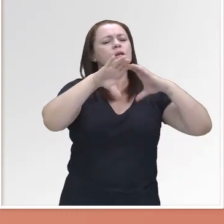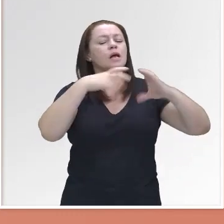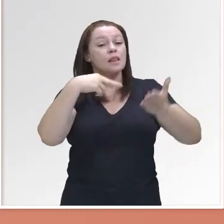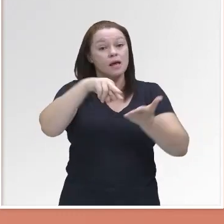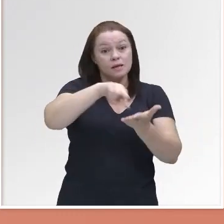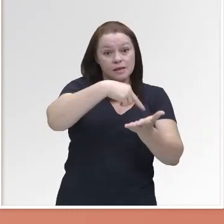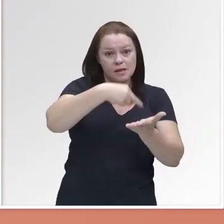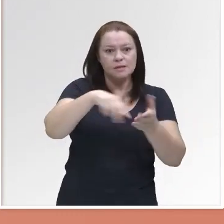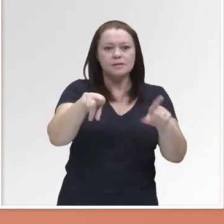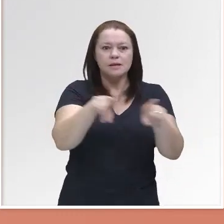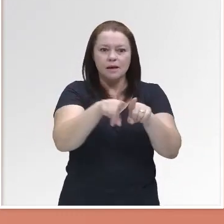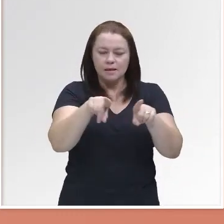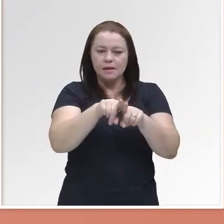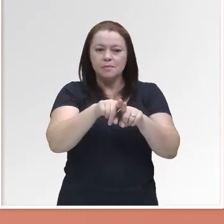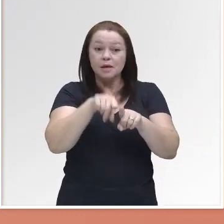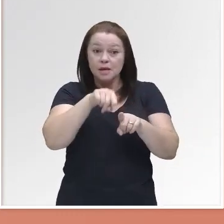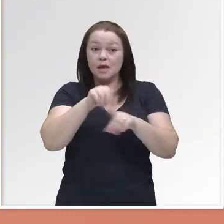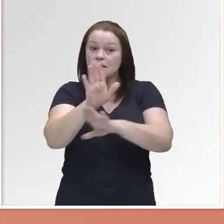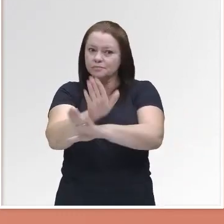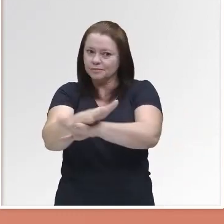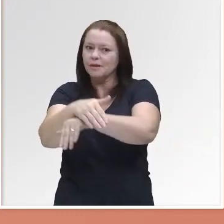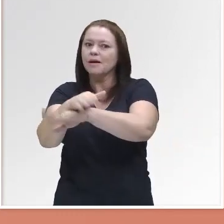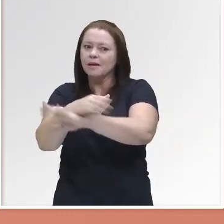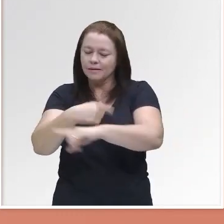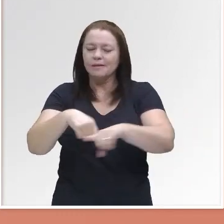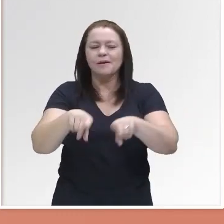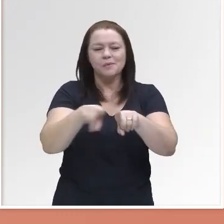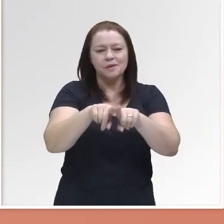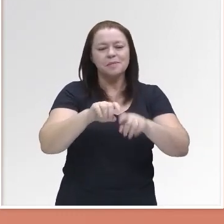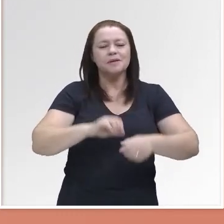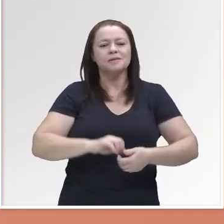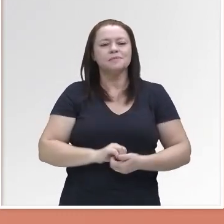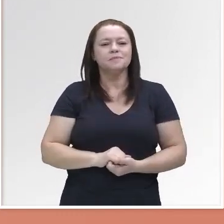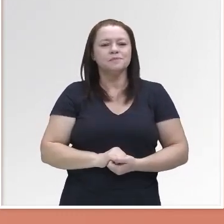no palco, entre elas Ariel.